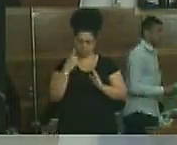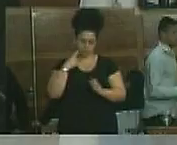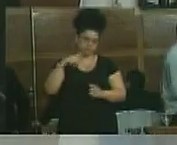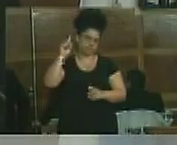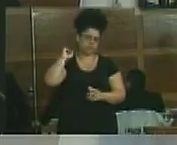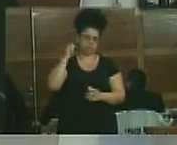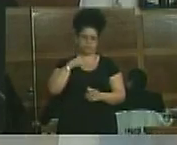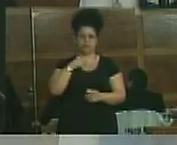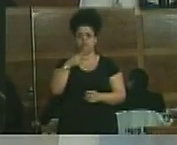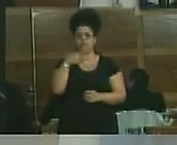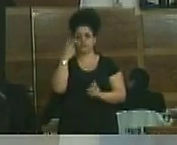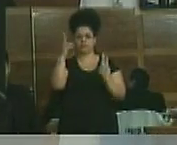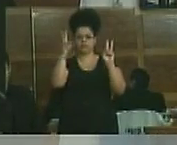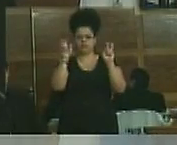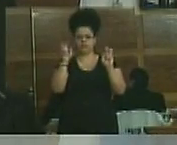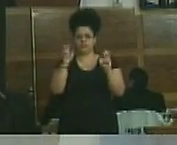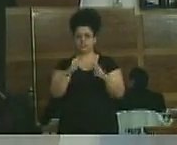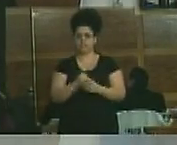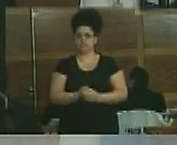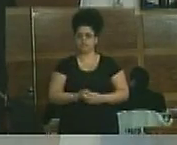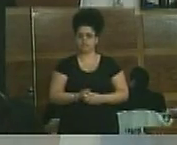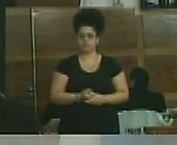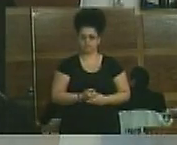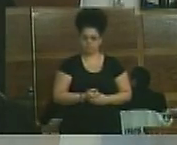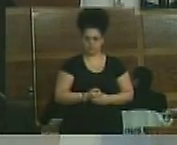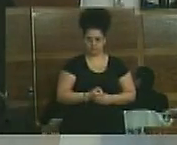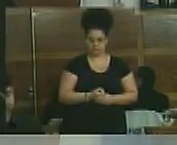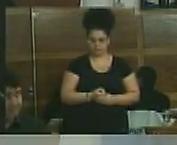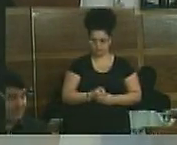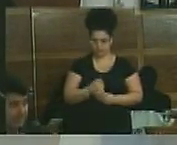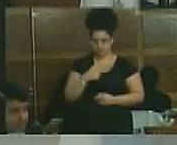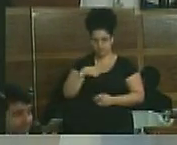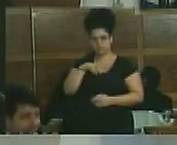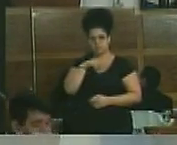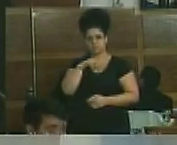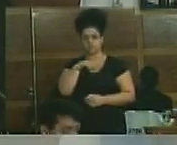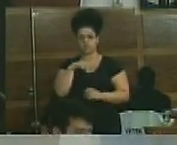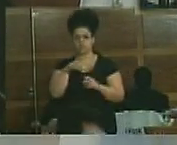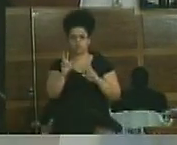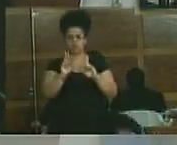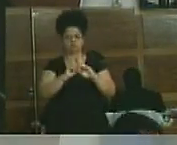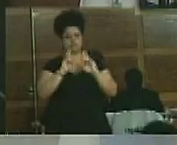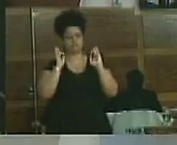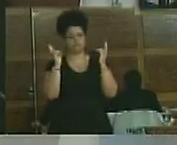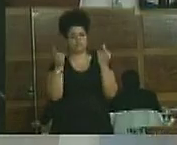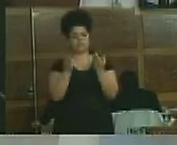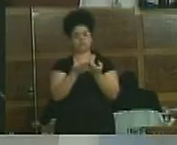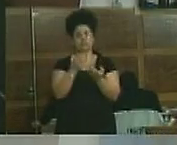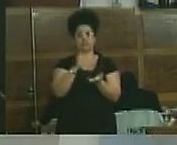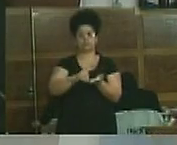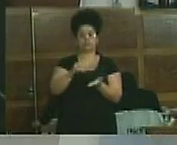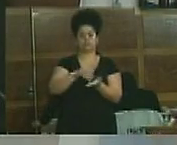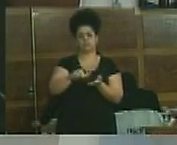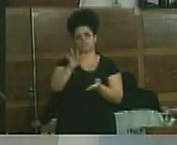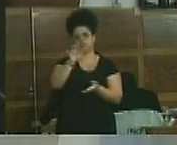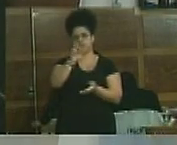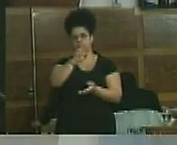passada, na semana passada eu tive uma reunião com o secretário